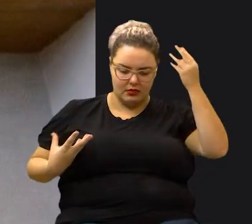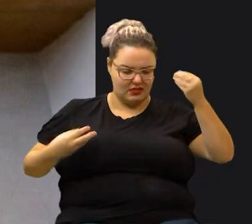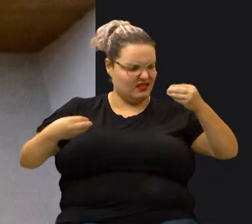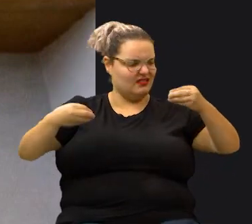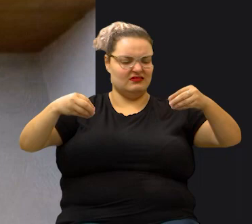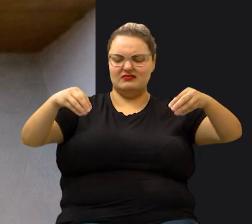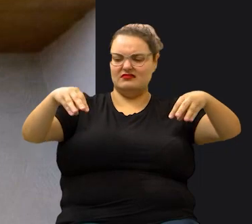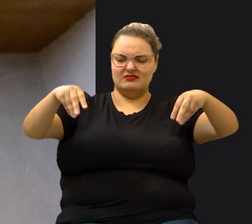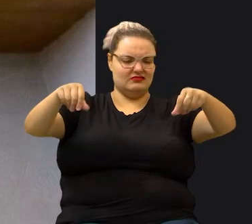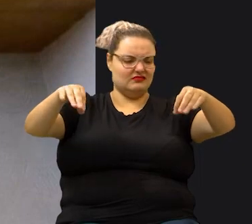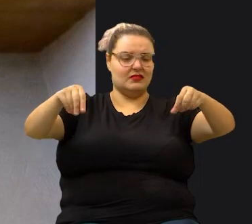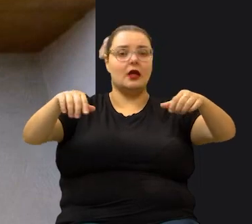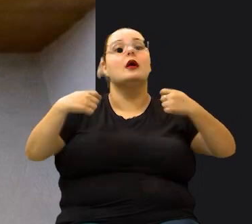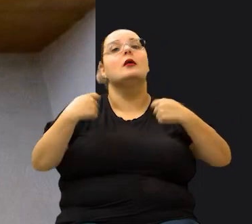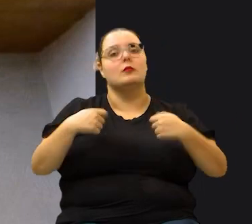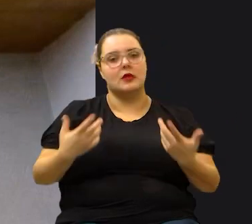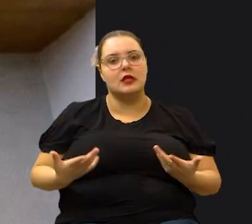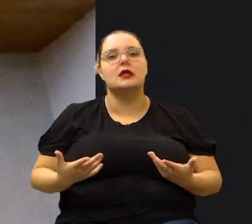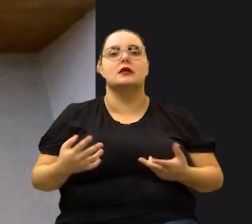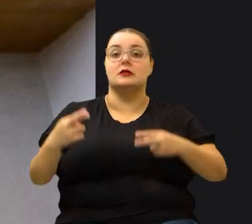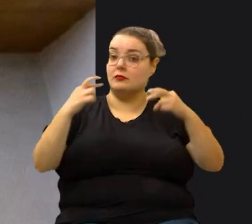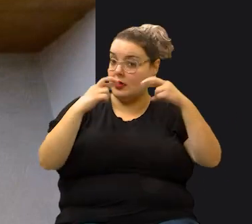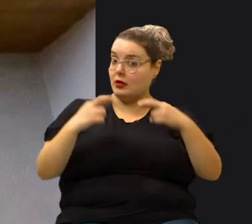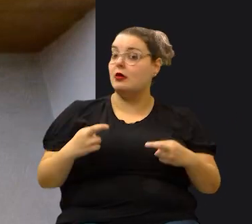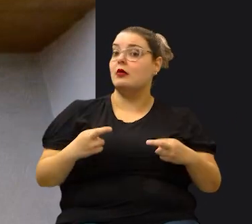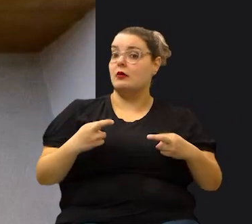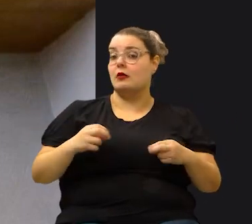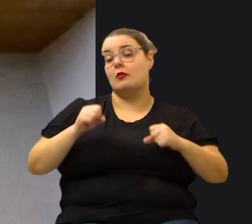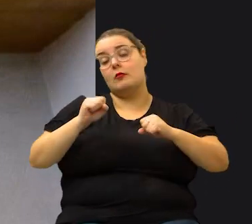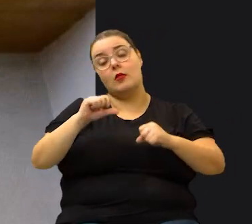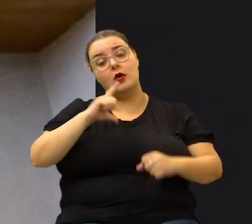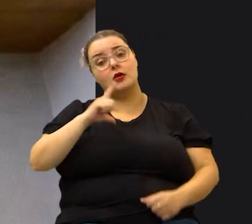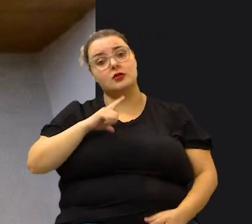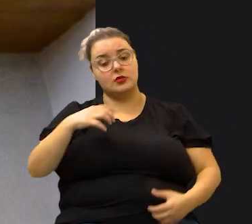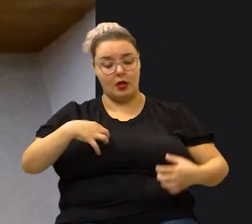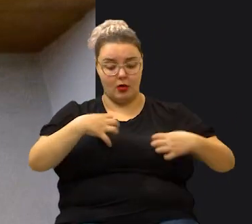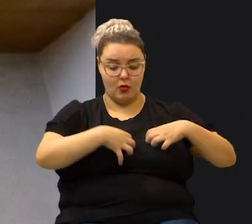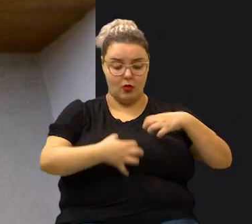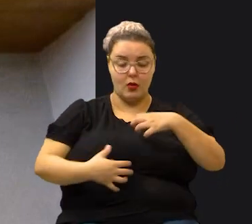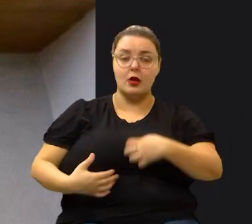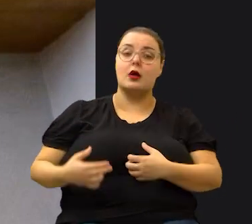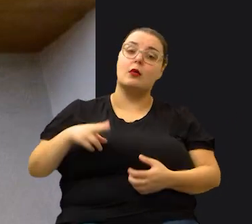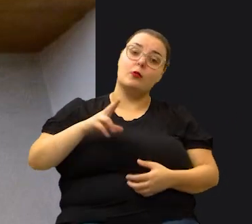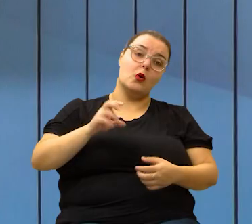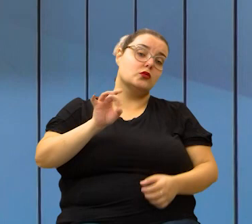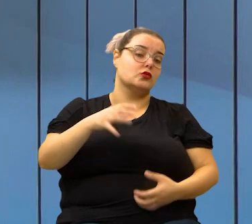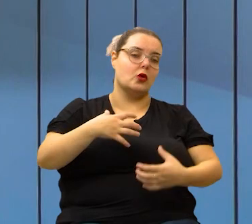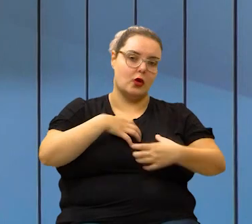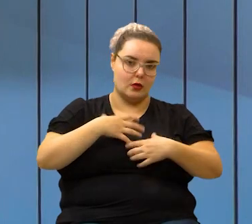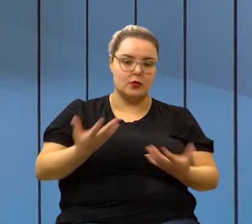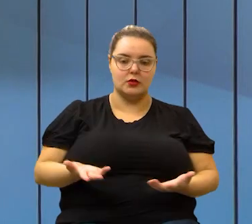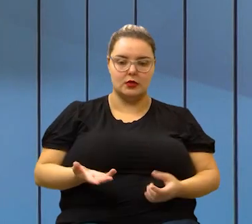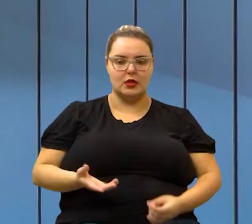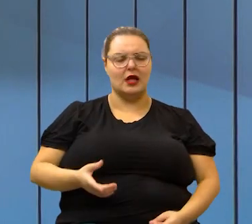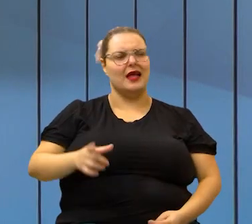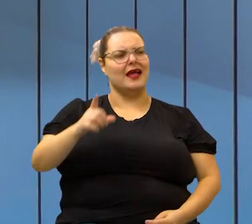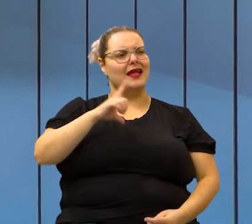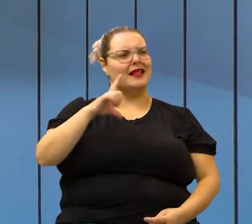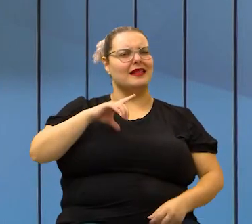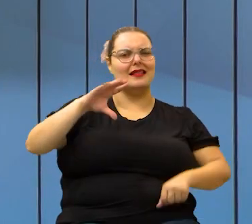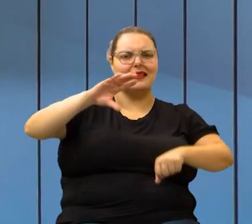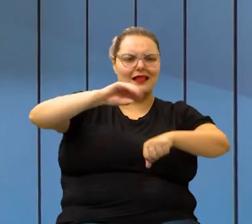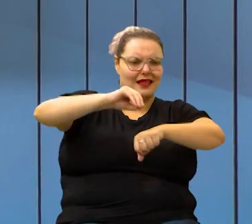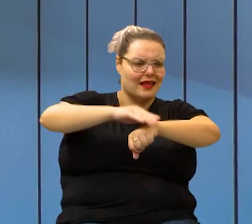piora da descamação, a gente tem que investigar e tem que avaliar para procurar se pode ser alguma causa orgânica. Existe protetor solar para